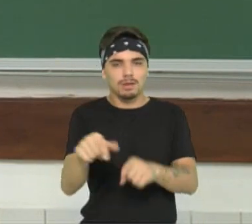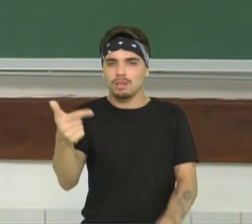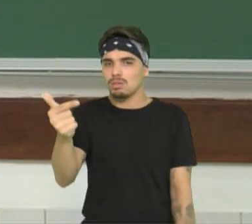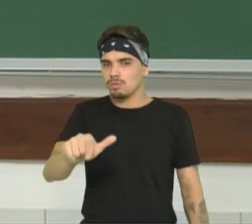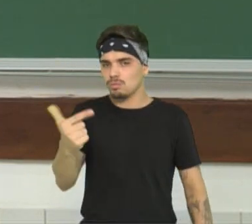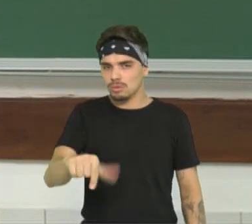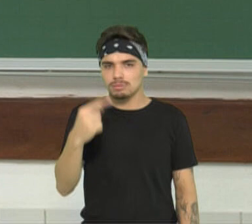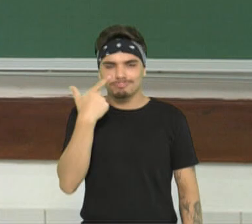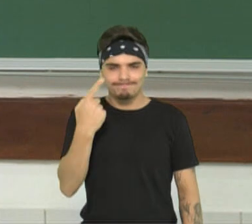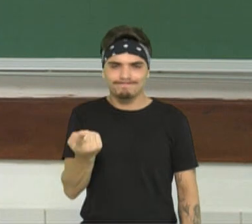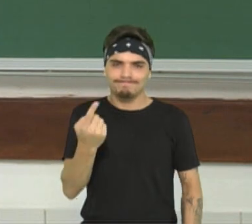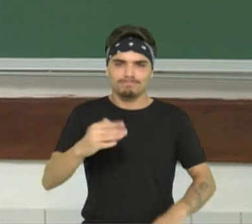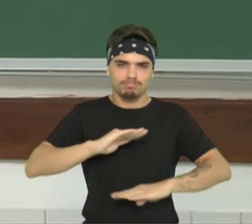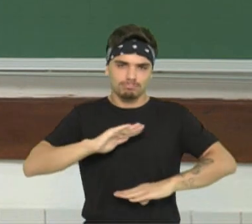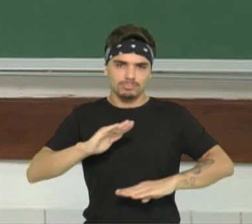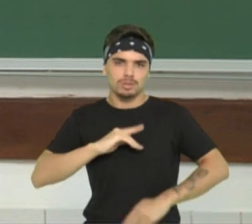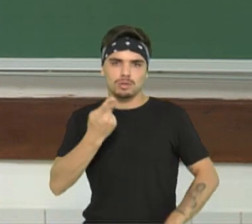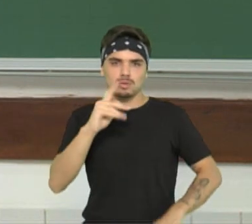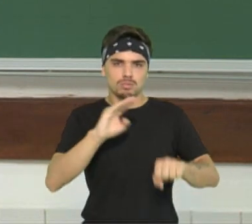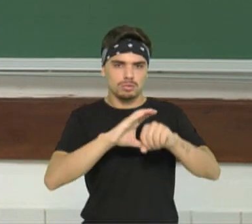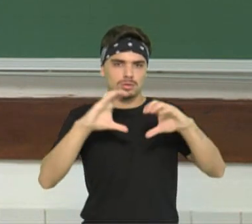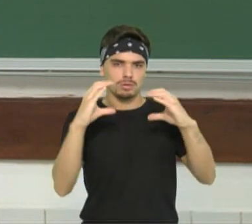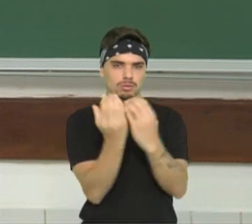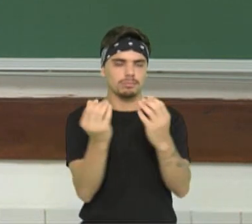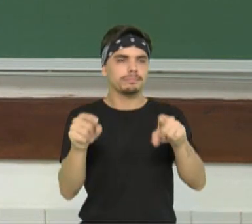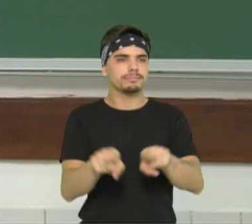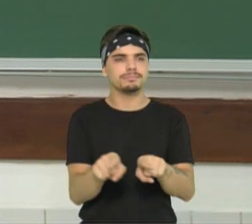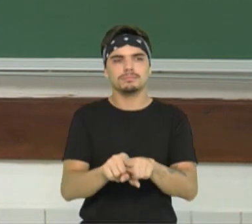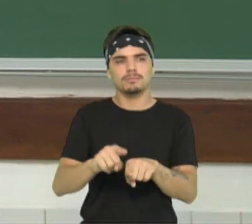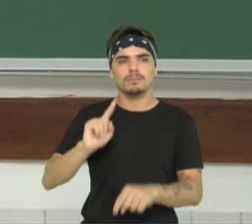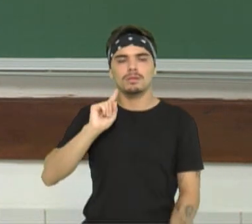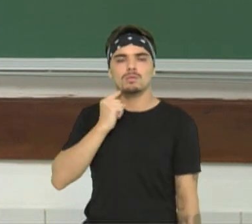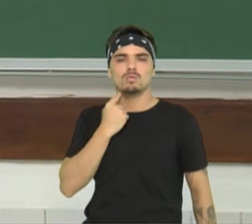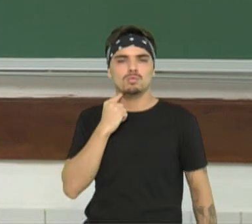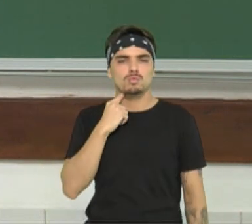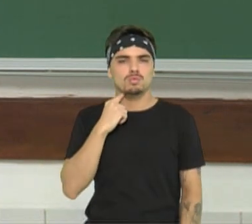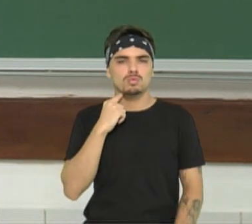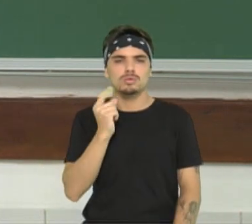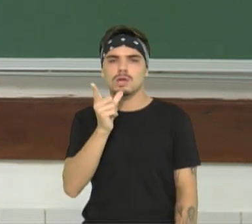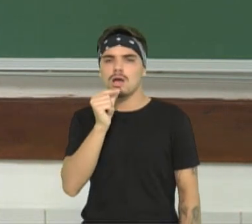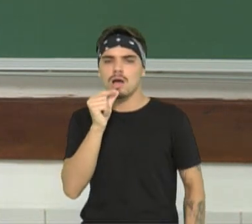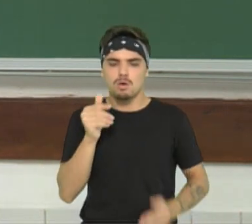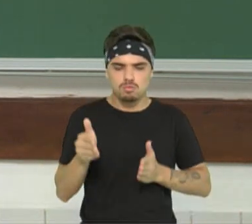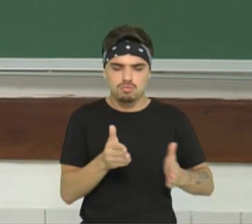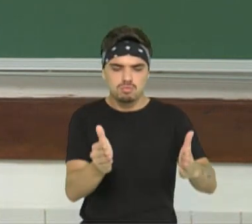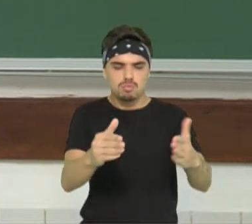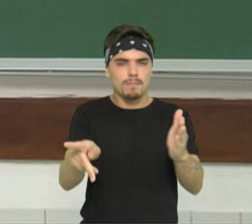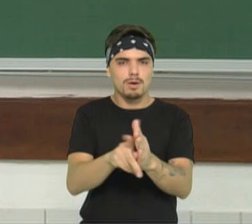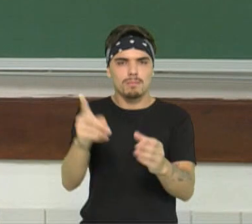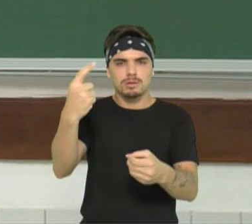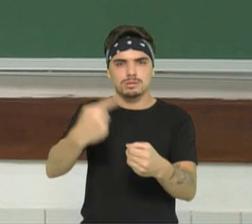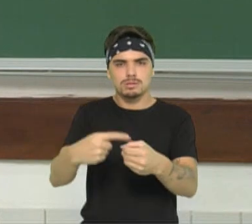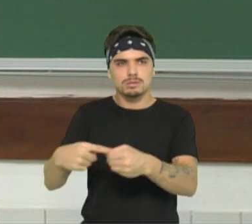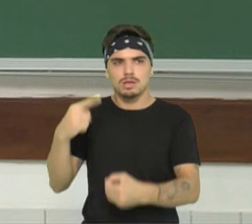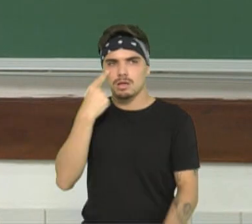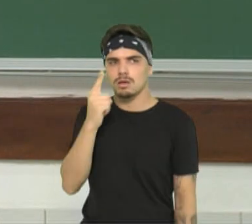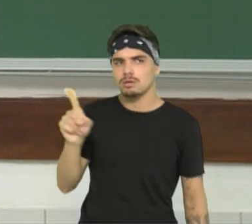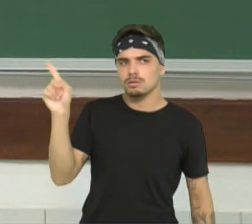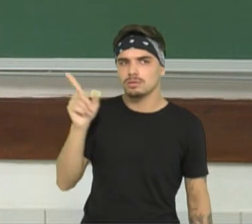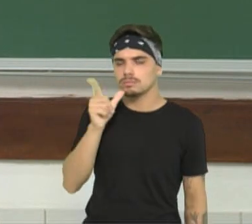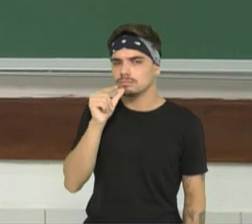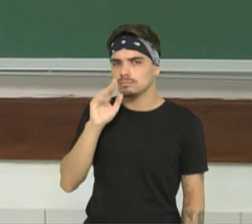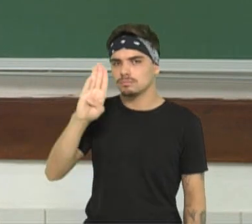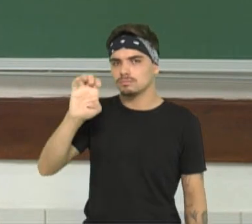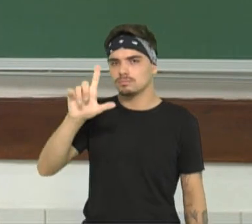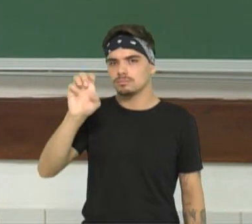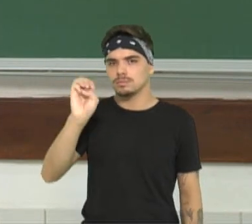Pense aí como é a condição da sua comunidade. E a poluição dos rios nos ambientes urbanos? Aqui é o Rio Belém, que corta a